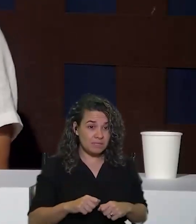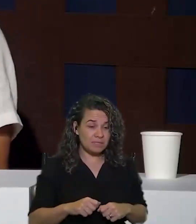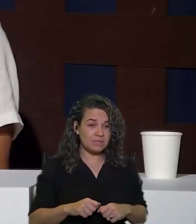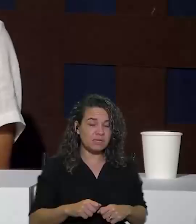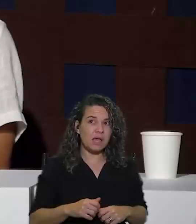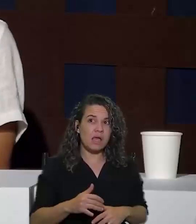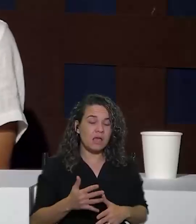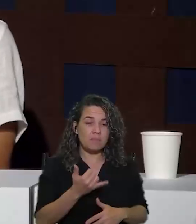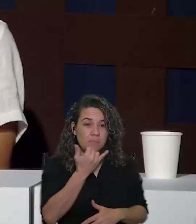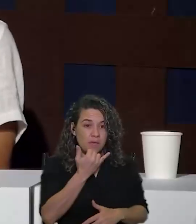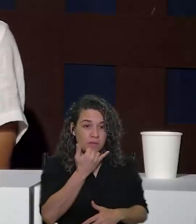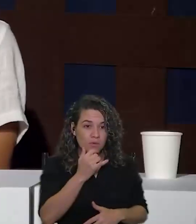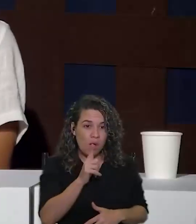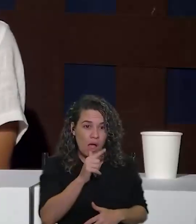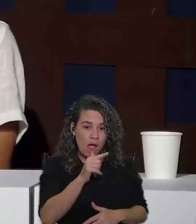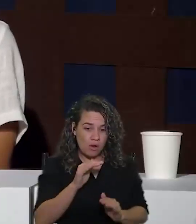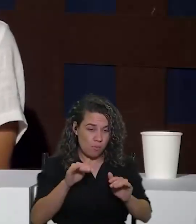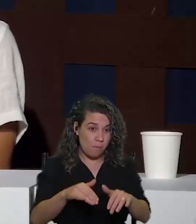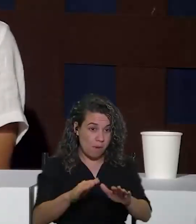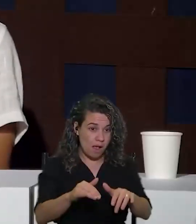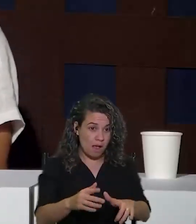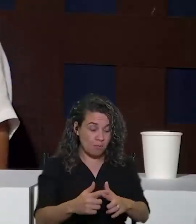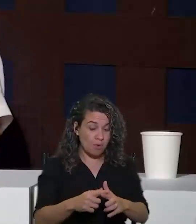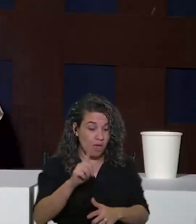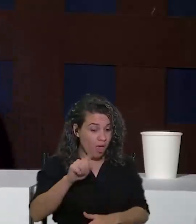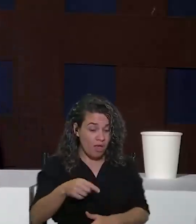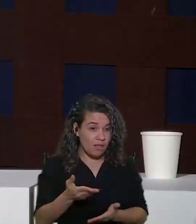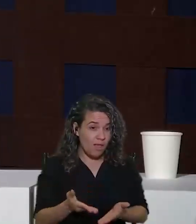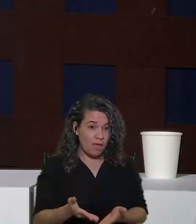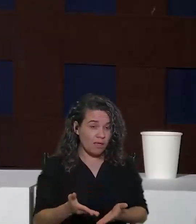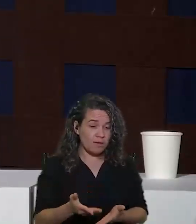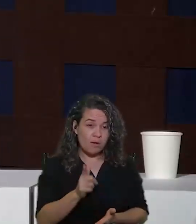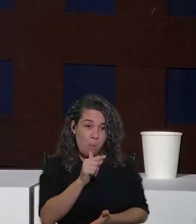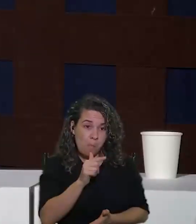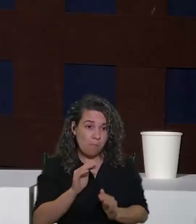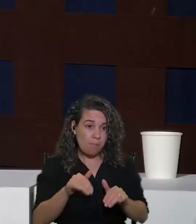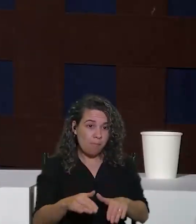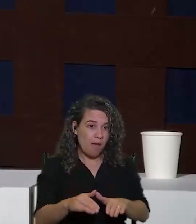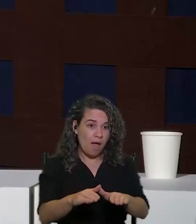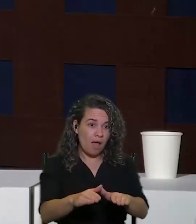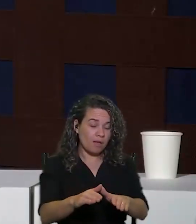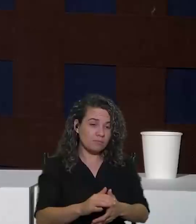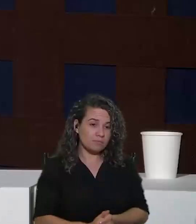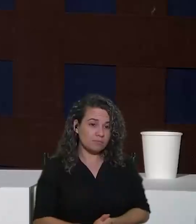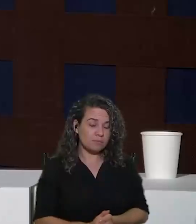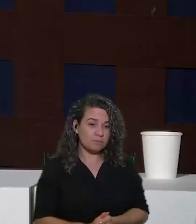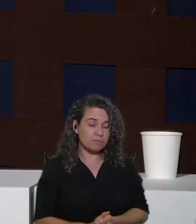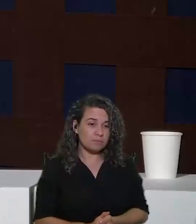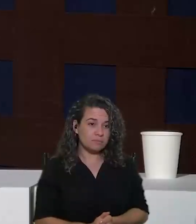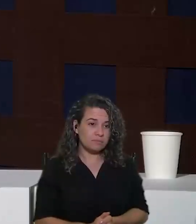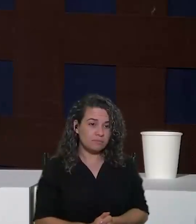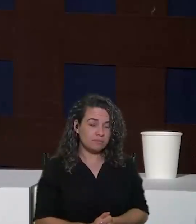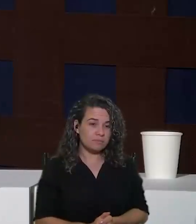não tem culpa de tudo que foi feito, né? Então, a partir dessa perspectiva, né, de você ter que... E eu